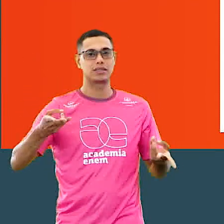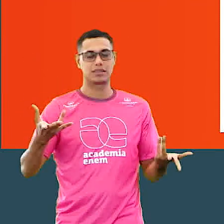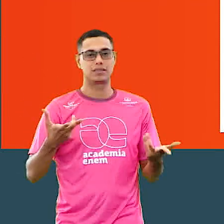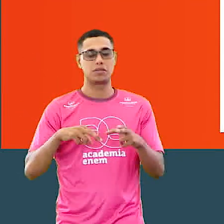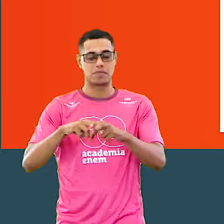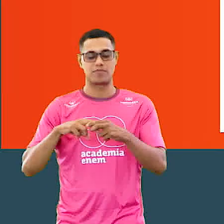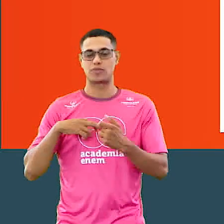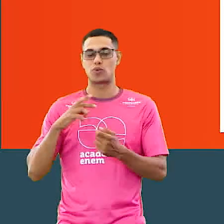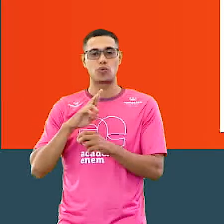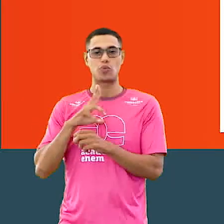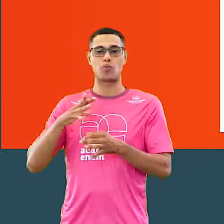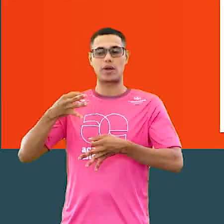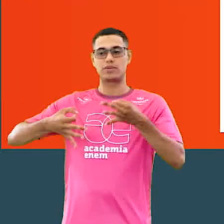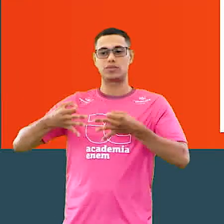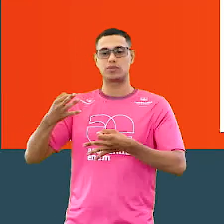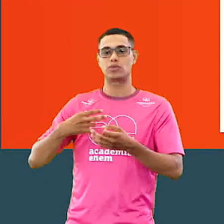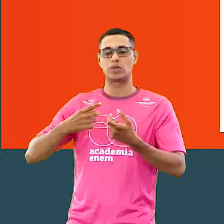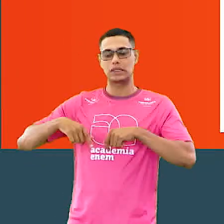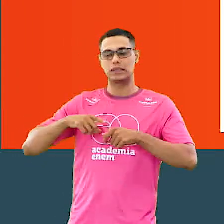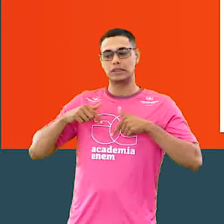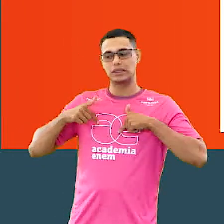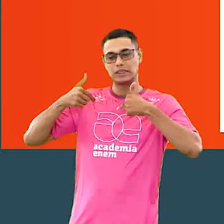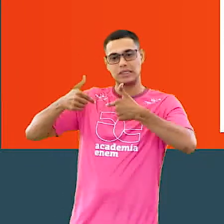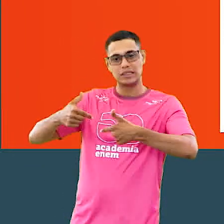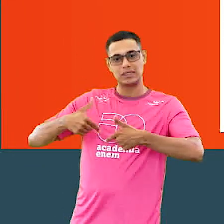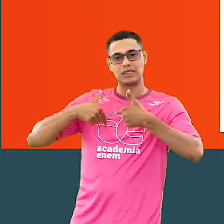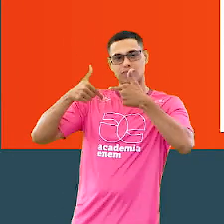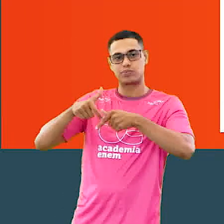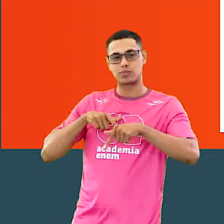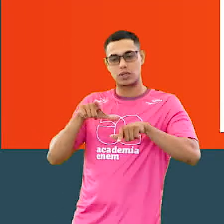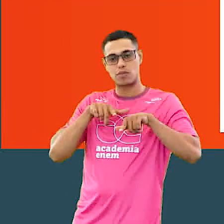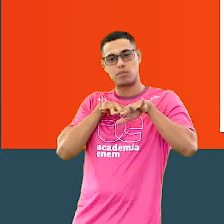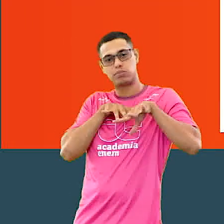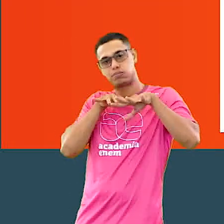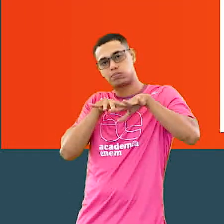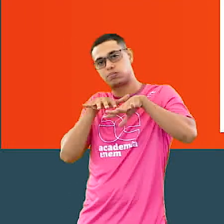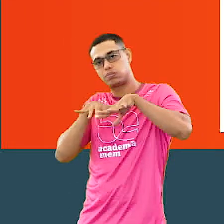E isso não era justo. E as lutas eram grandes. Os movimentos